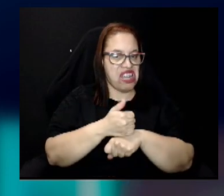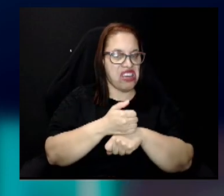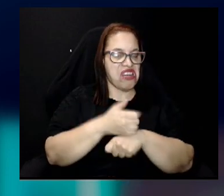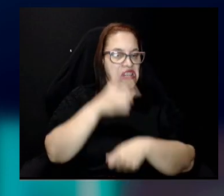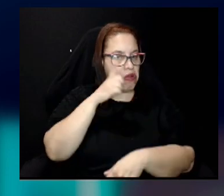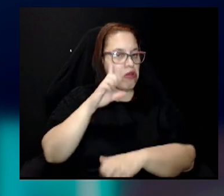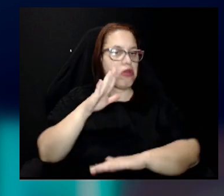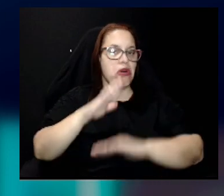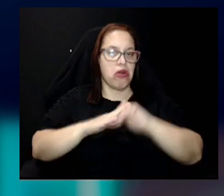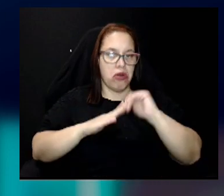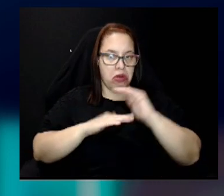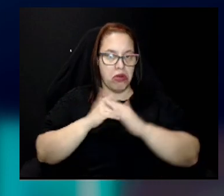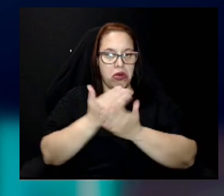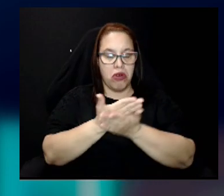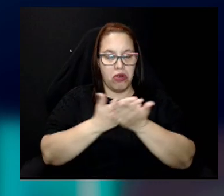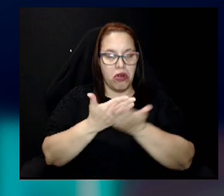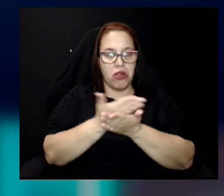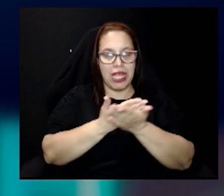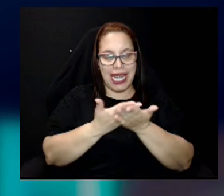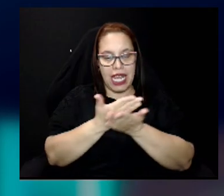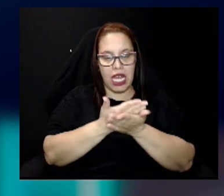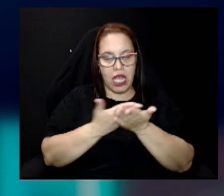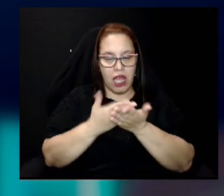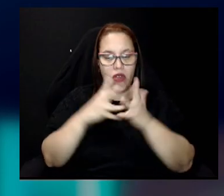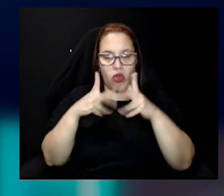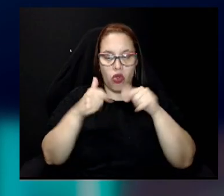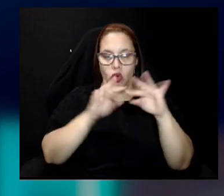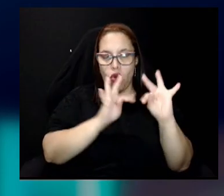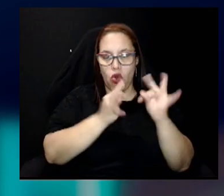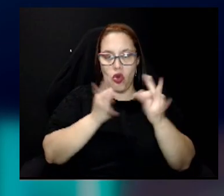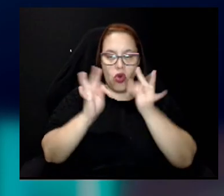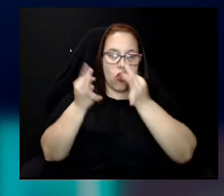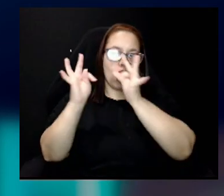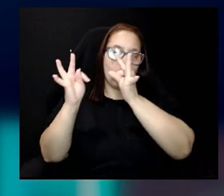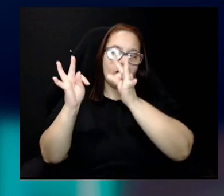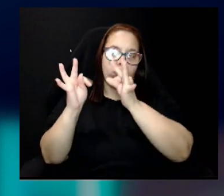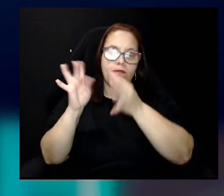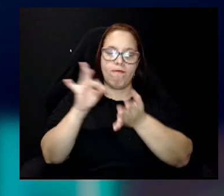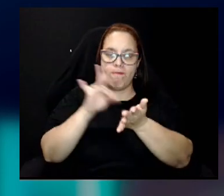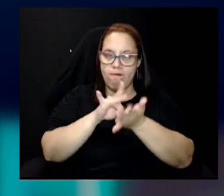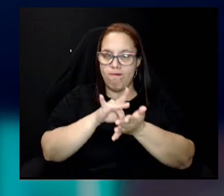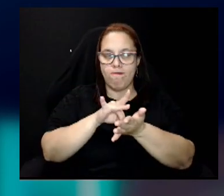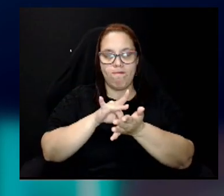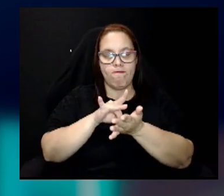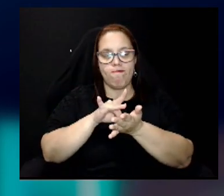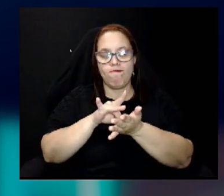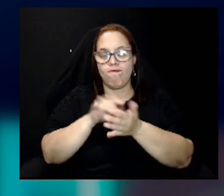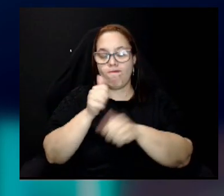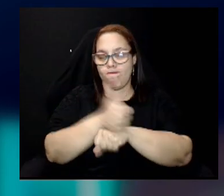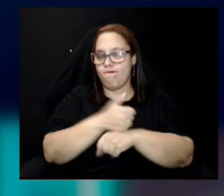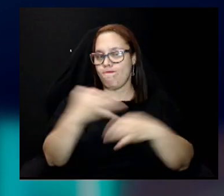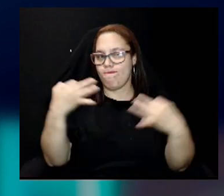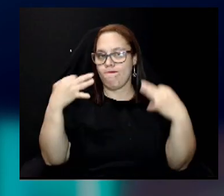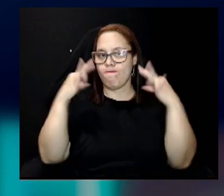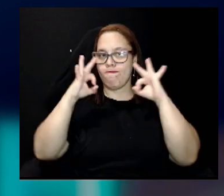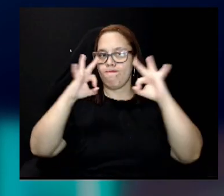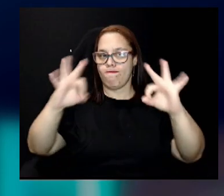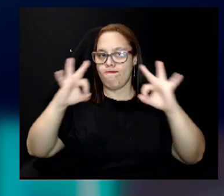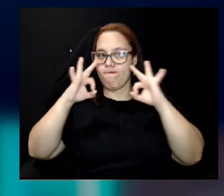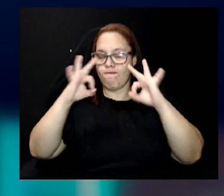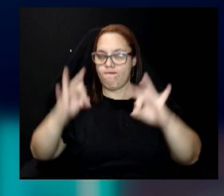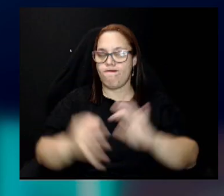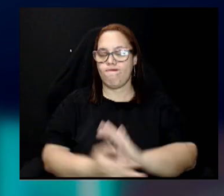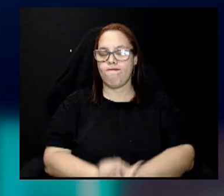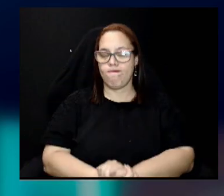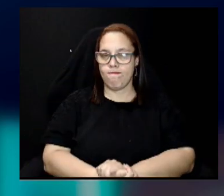câncer do ovário, com toda a tecnologia e expertise profissional, é imprescindível.